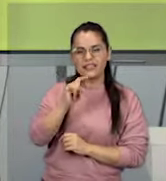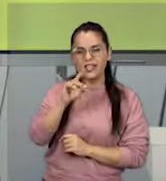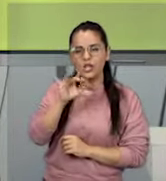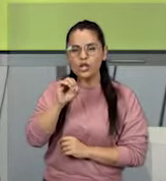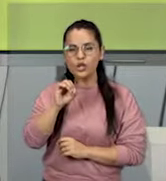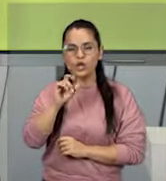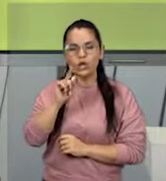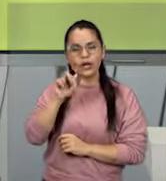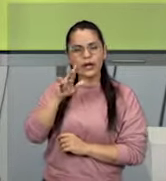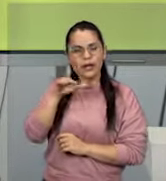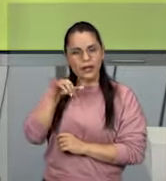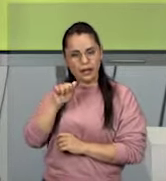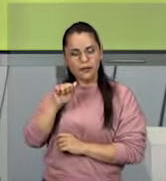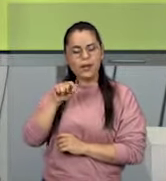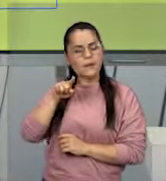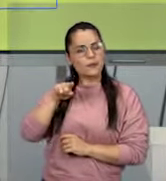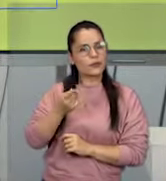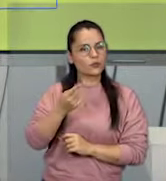quilômetros né